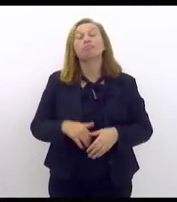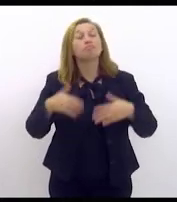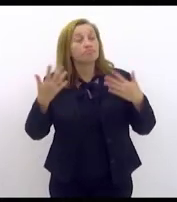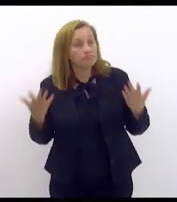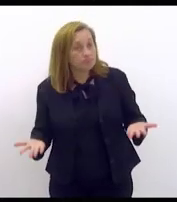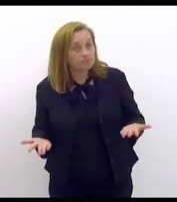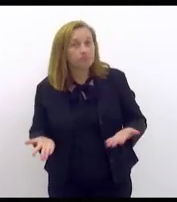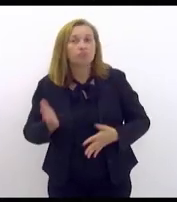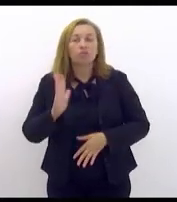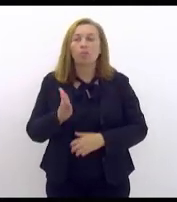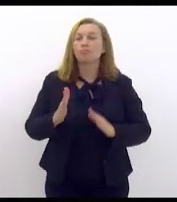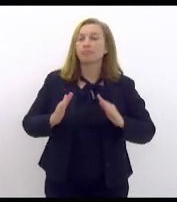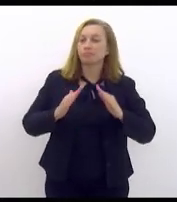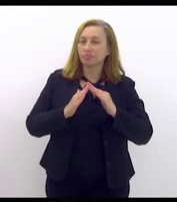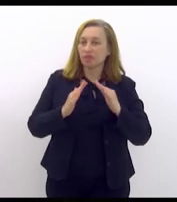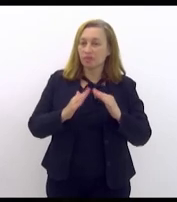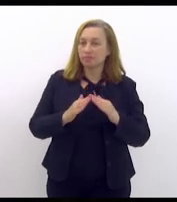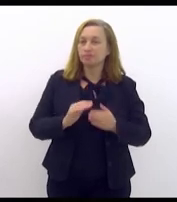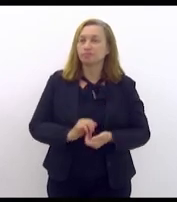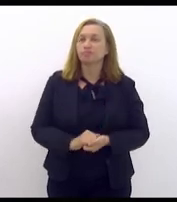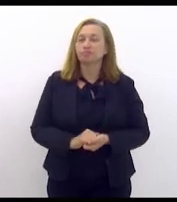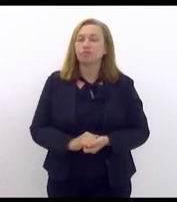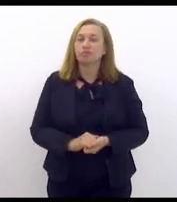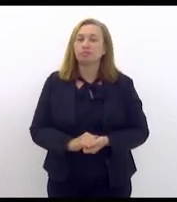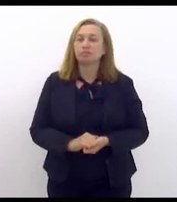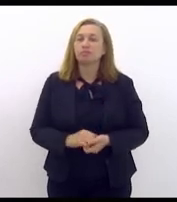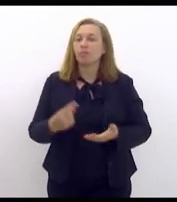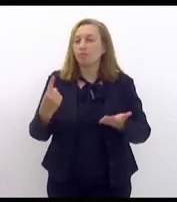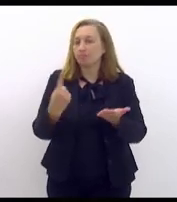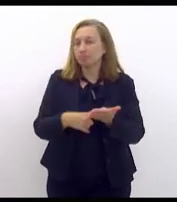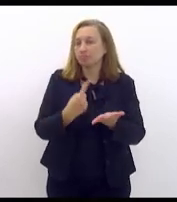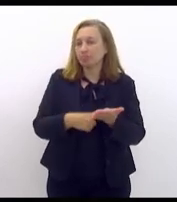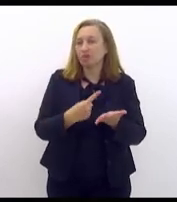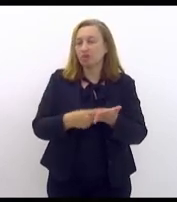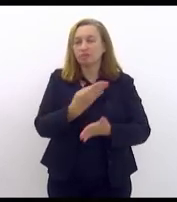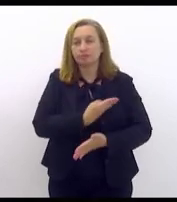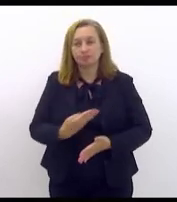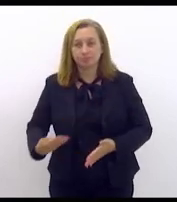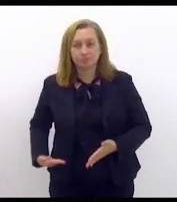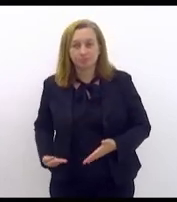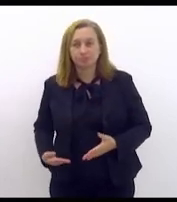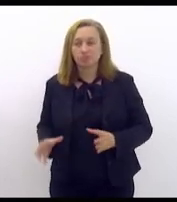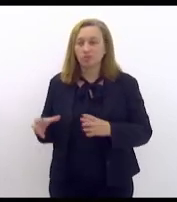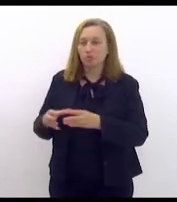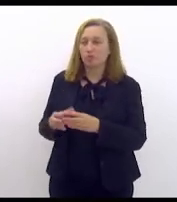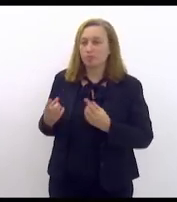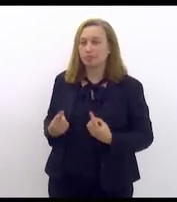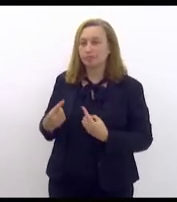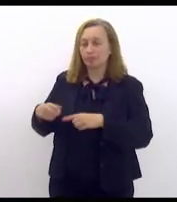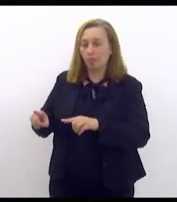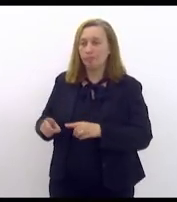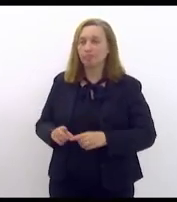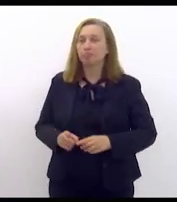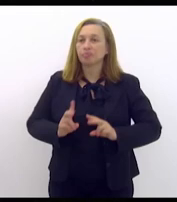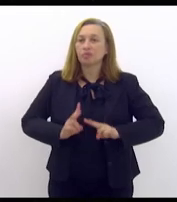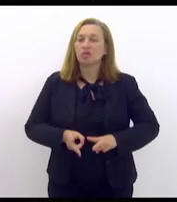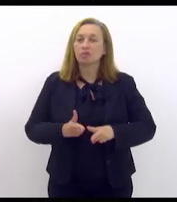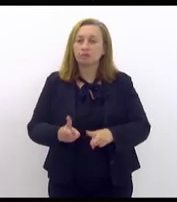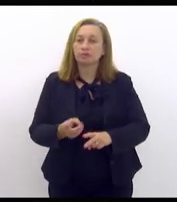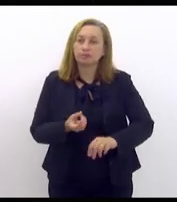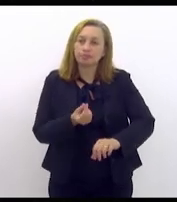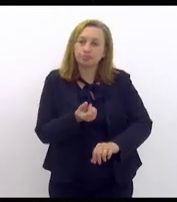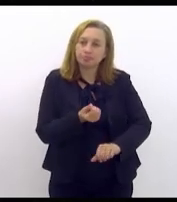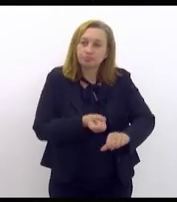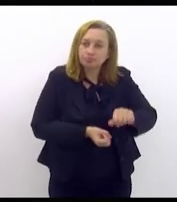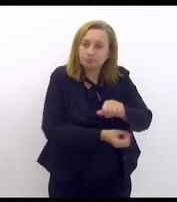Então, já que esta casa, num louvável acordo entre o governo e a oposição, manteve o FUNJOVEM